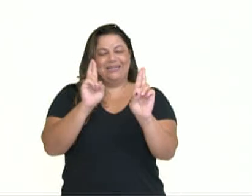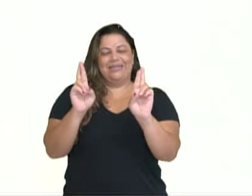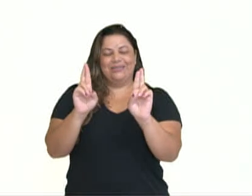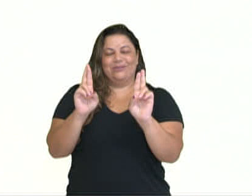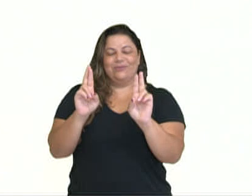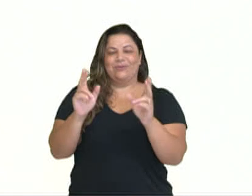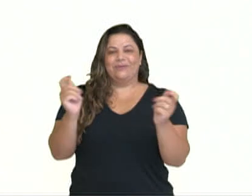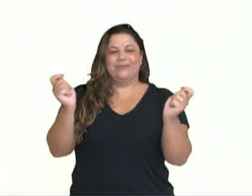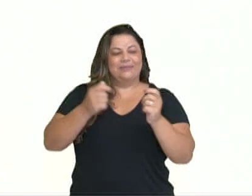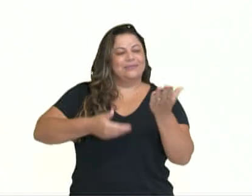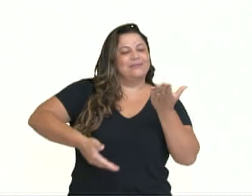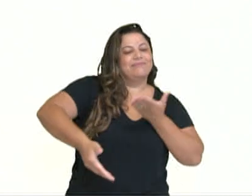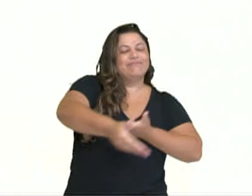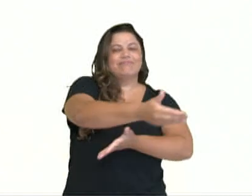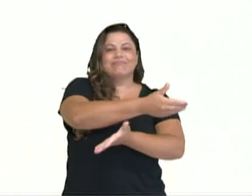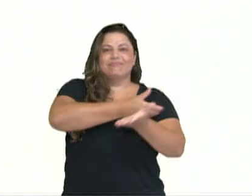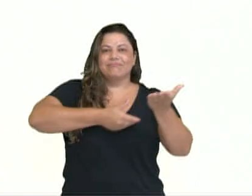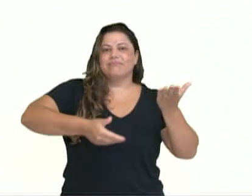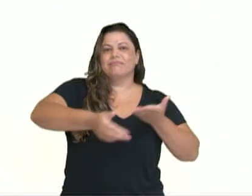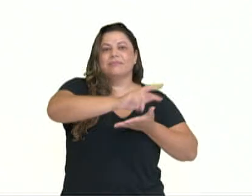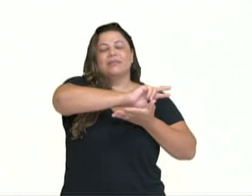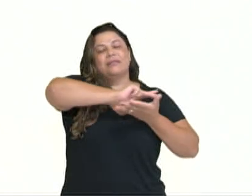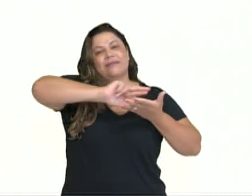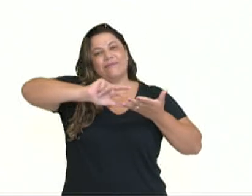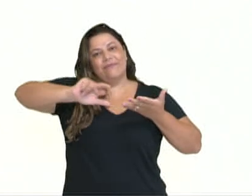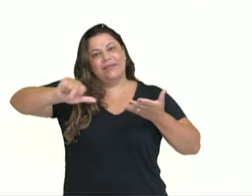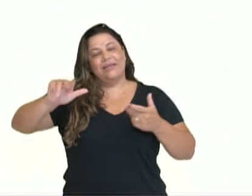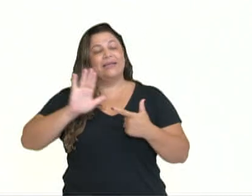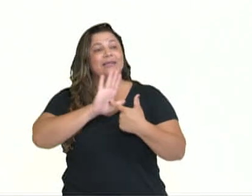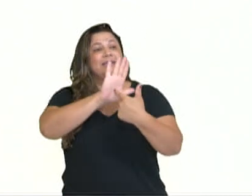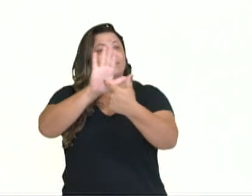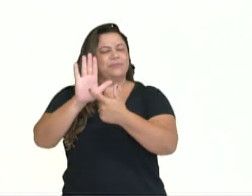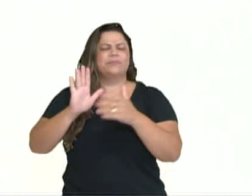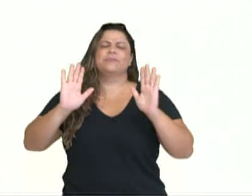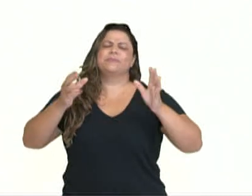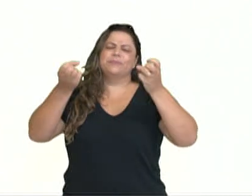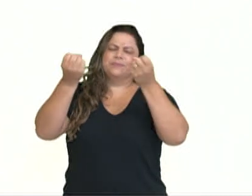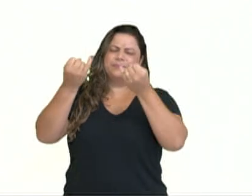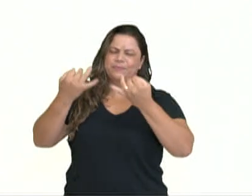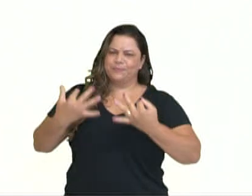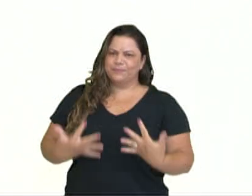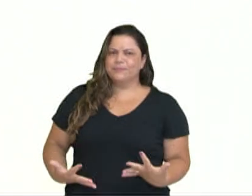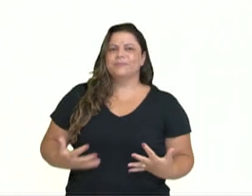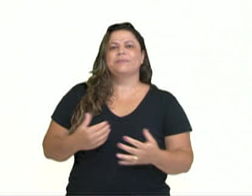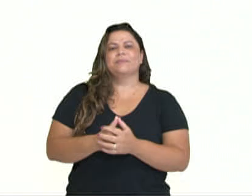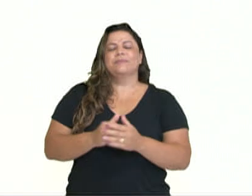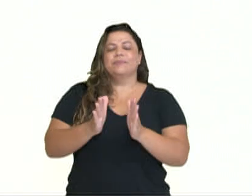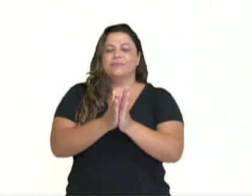intertextuais. Várias delas aparecem, então, como já falei, em